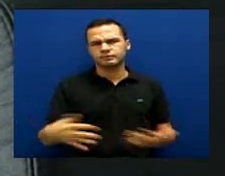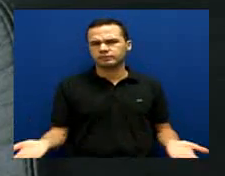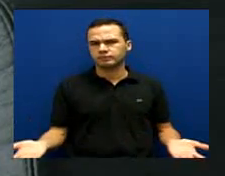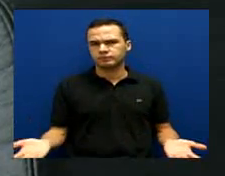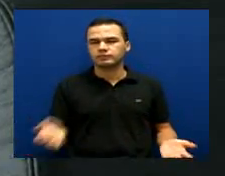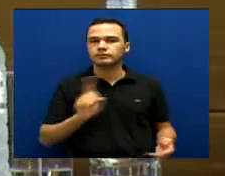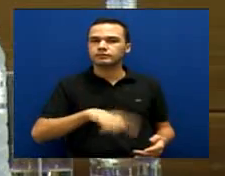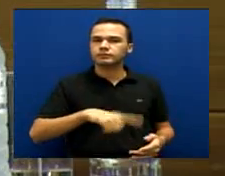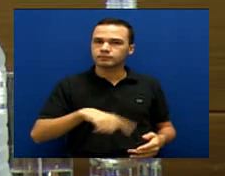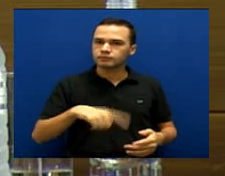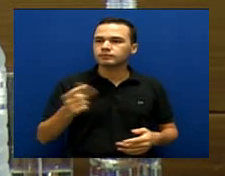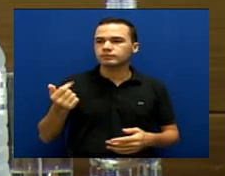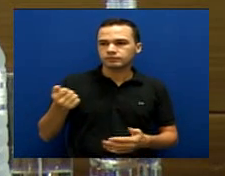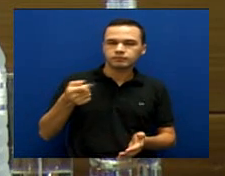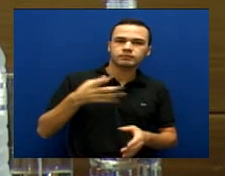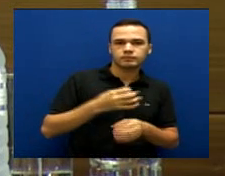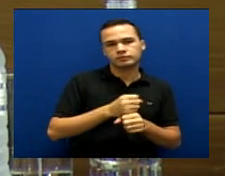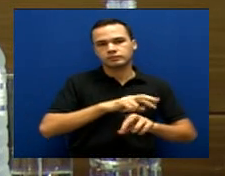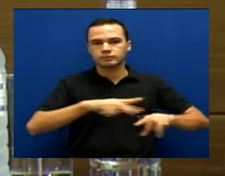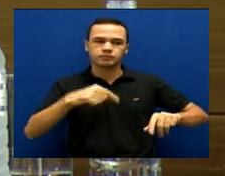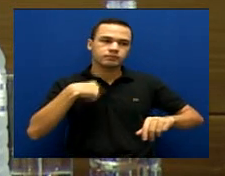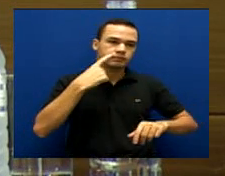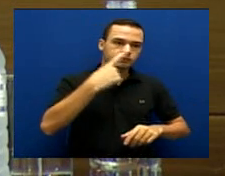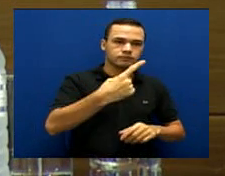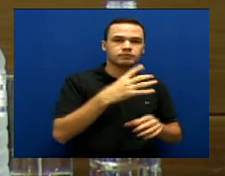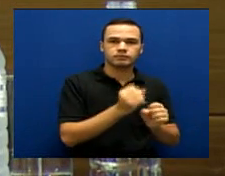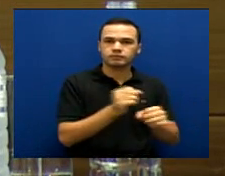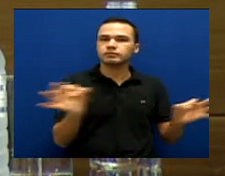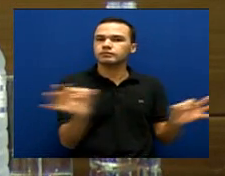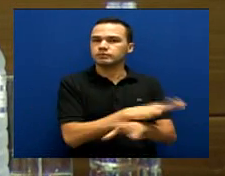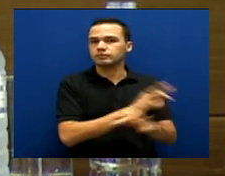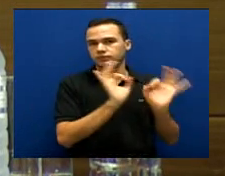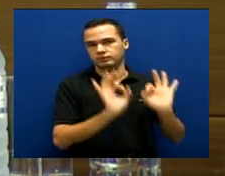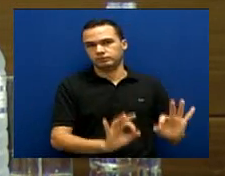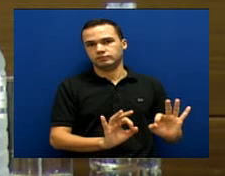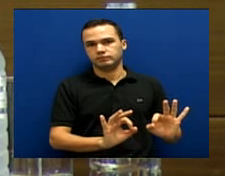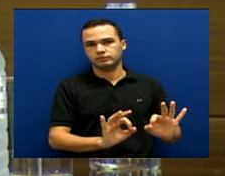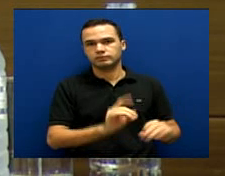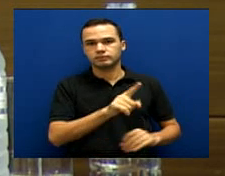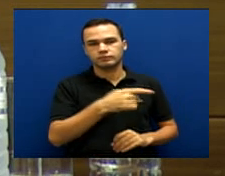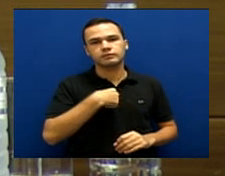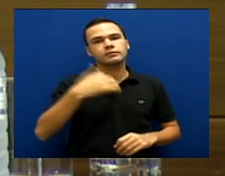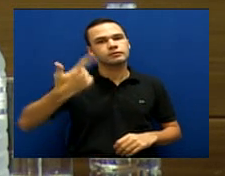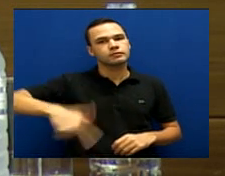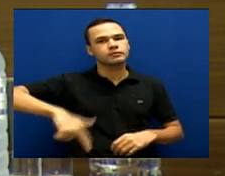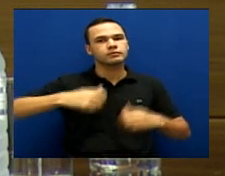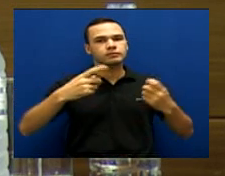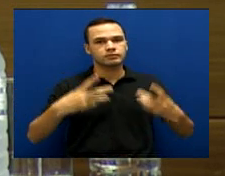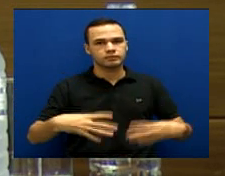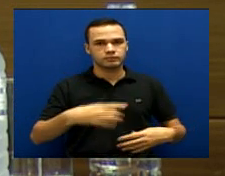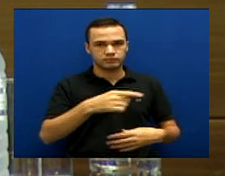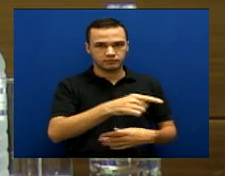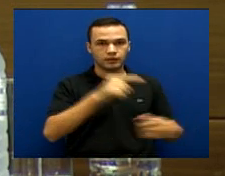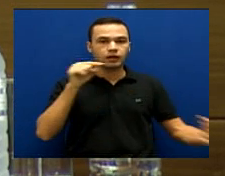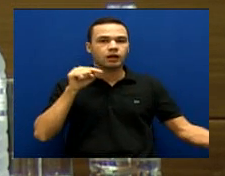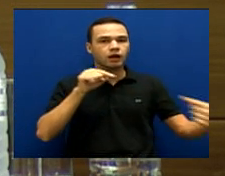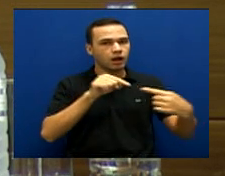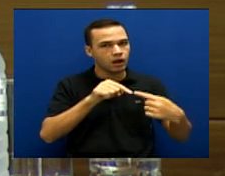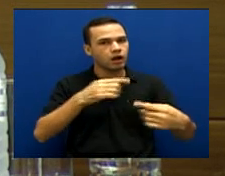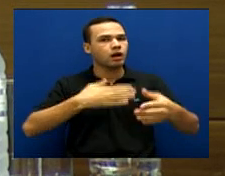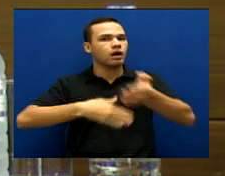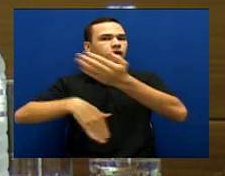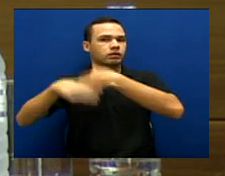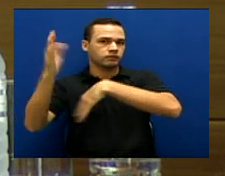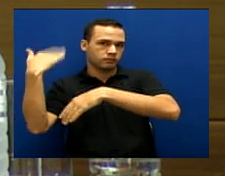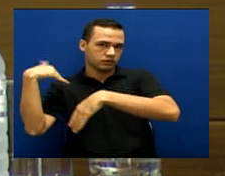ela festa de acordo com os números que nós temos apresentados e o reforço que esses números são referentes à administração